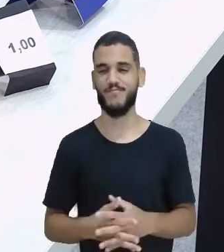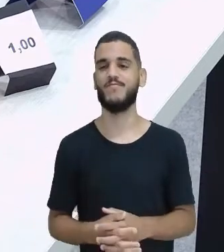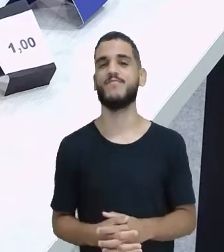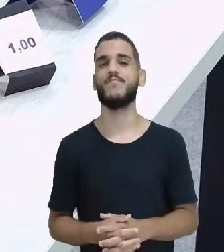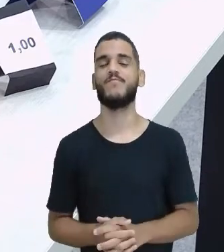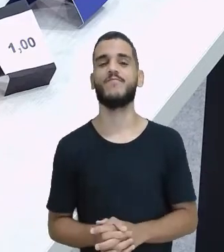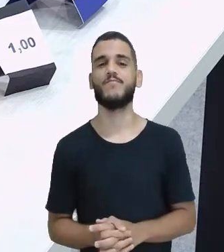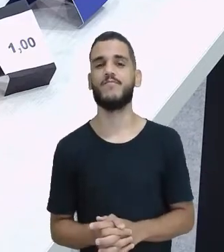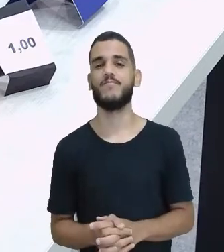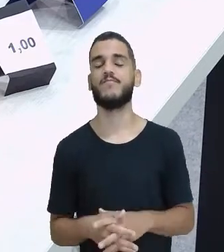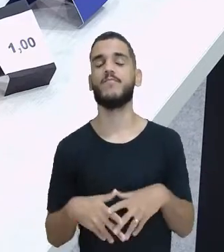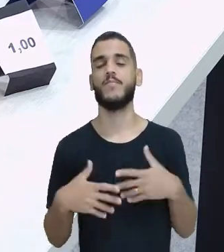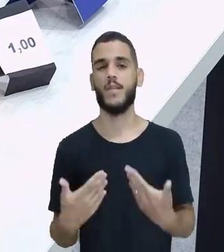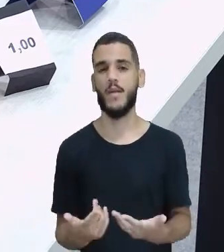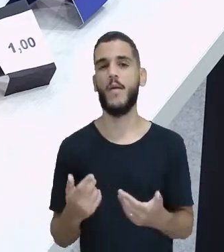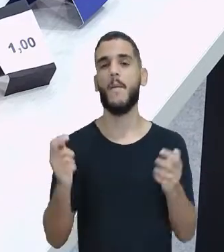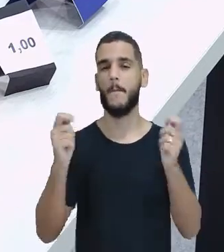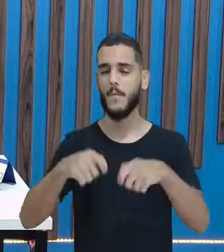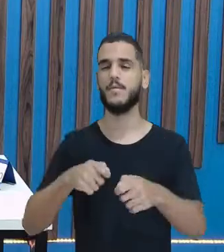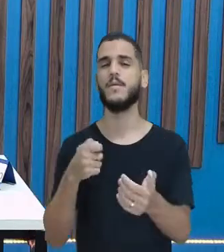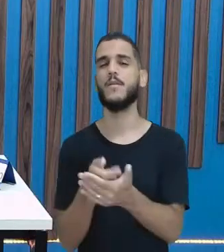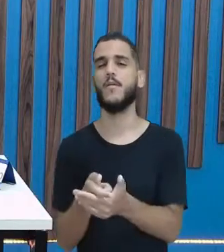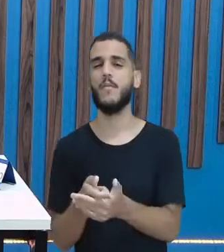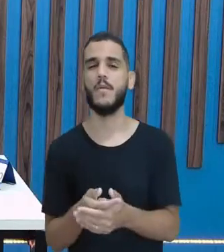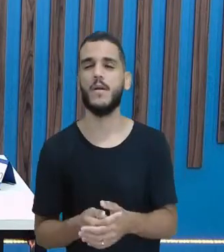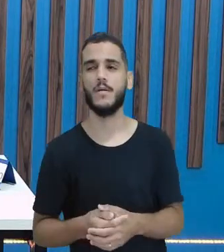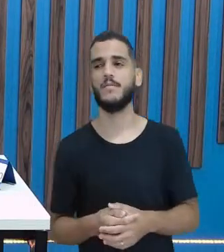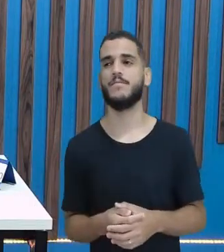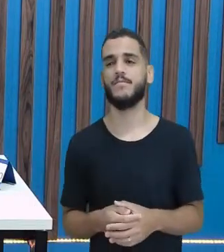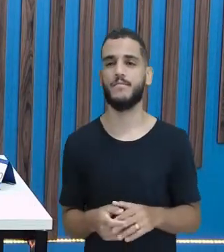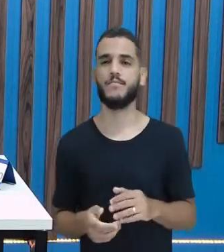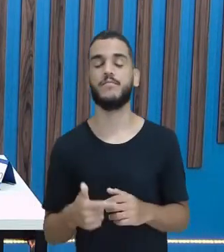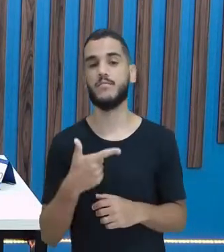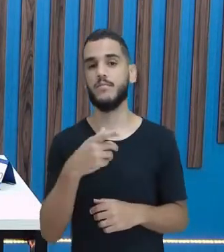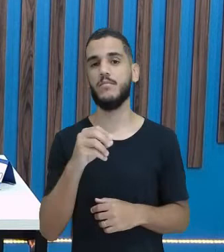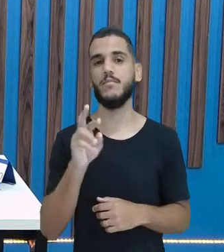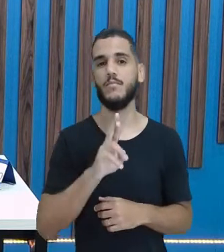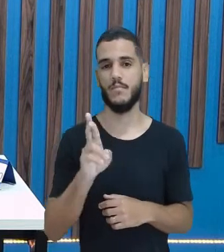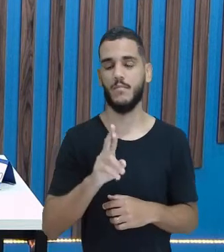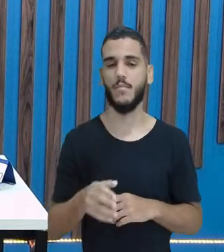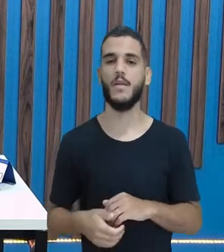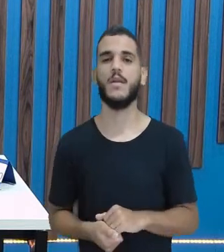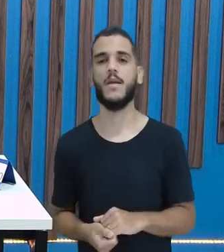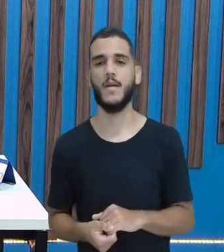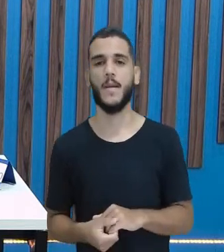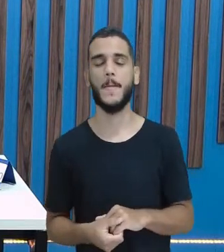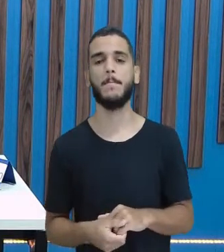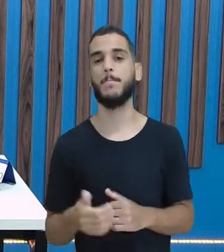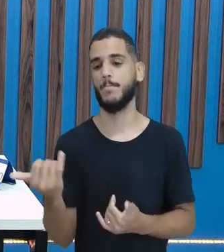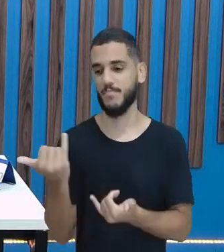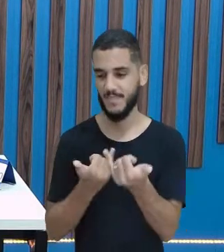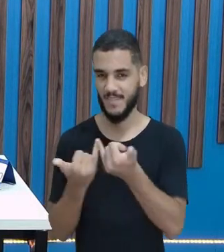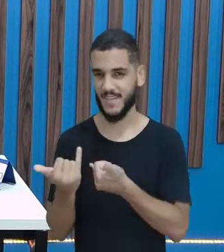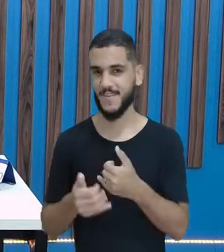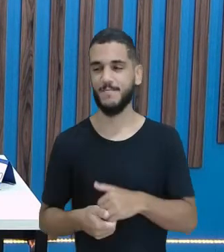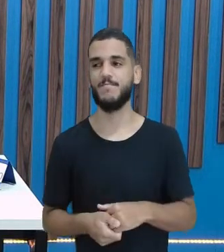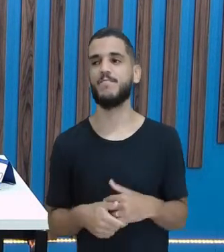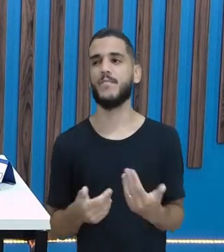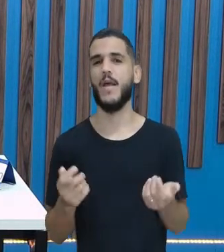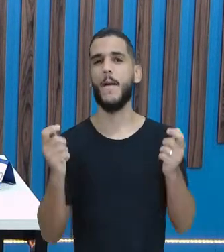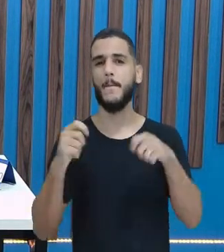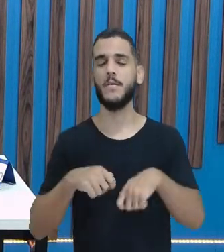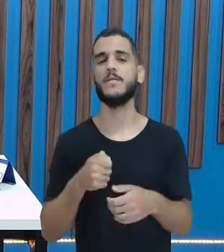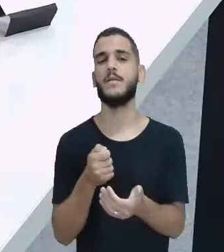esses produtos? O que que eu posso comprar com R$ 20,00? Contem aí para mim. Eu